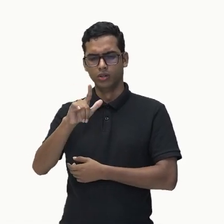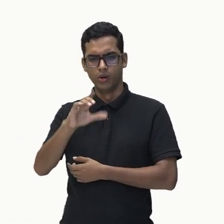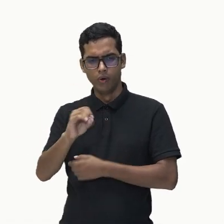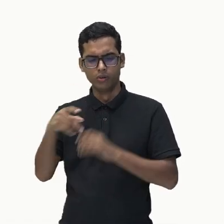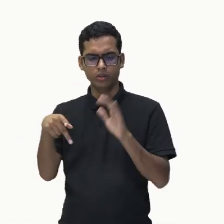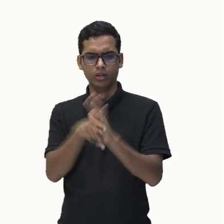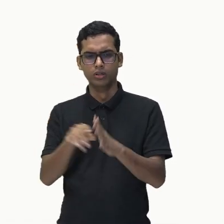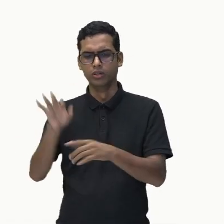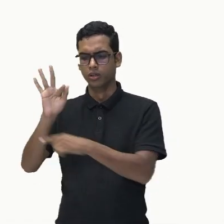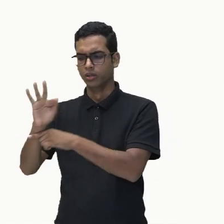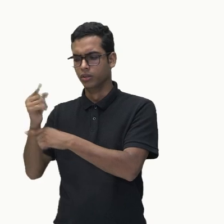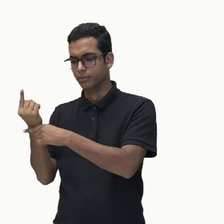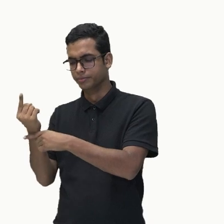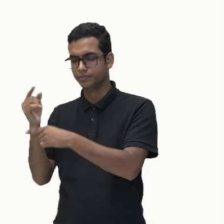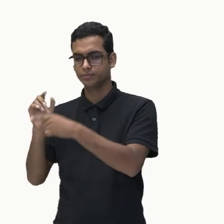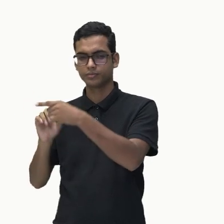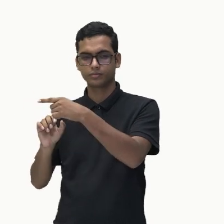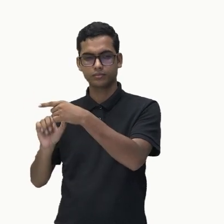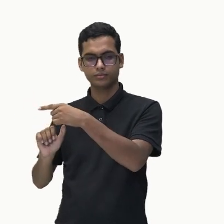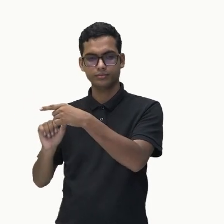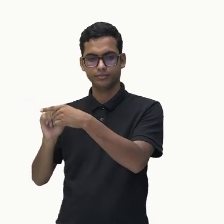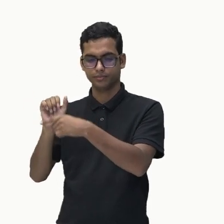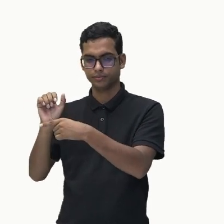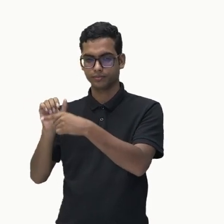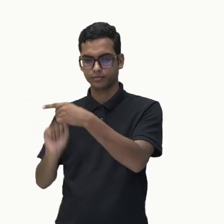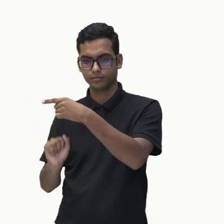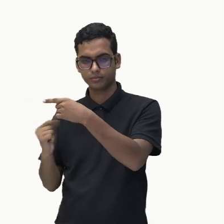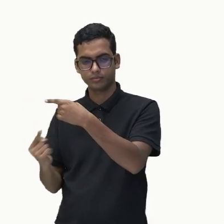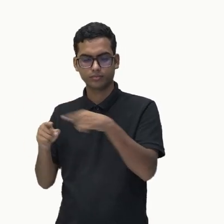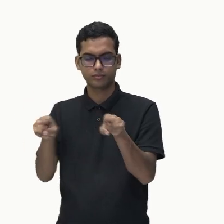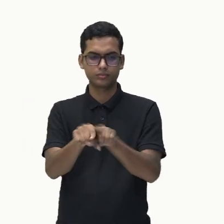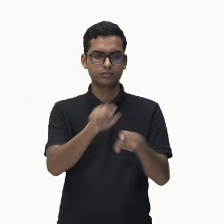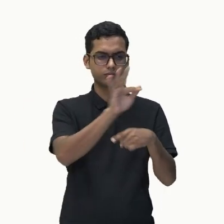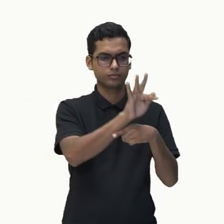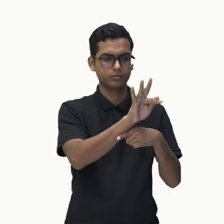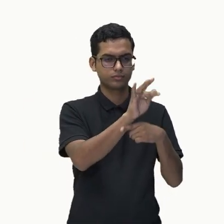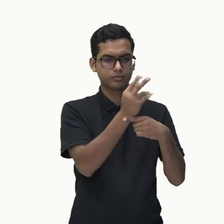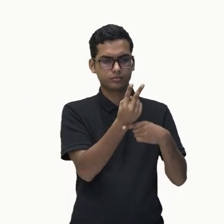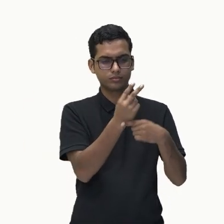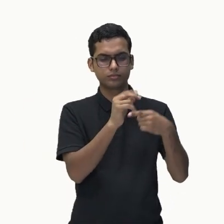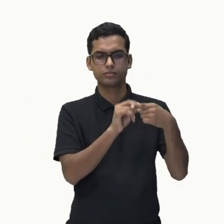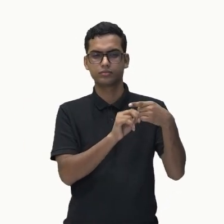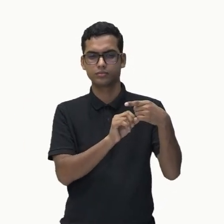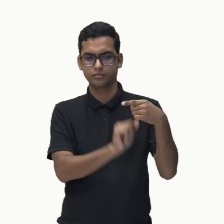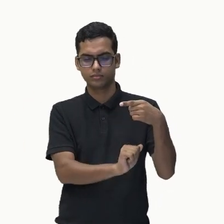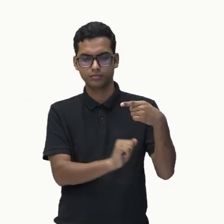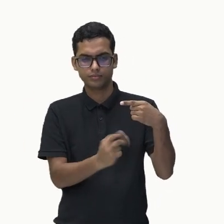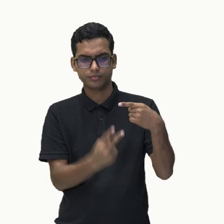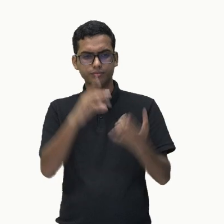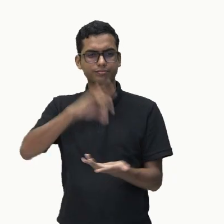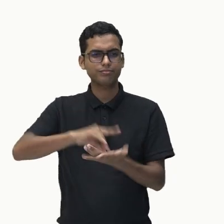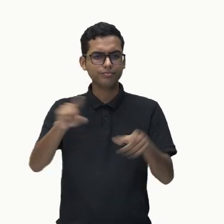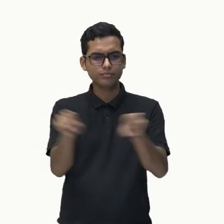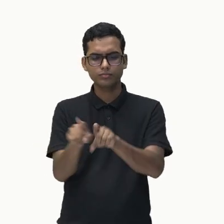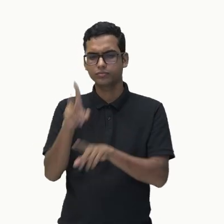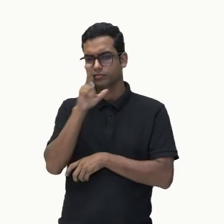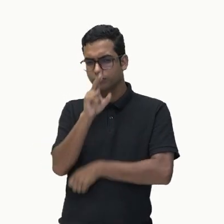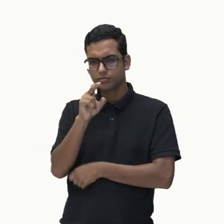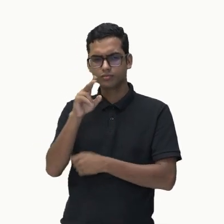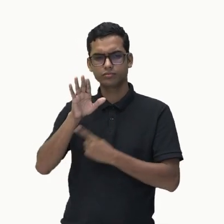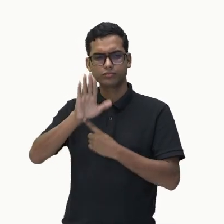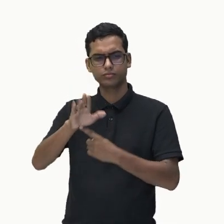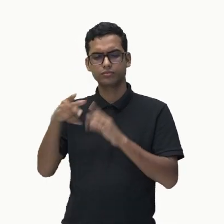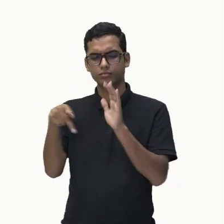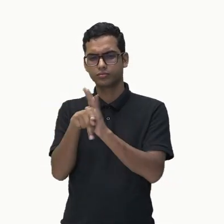A1 igual a F2 sobre A2 me diz que as intensidades das forças aplicadas são diretamente proporcionais